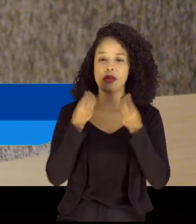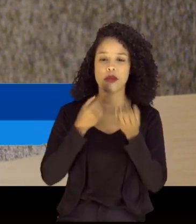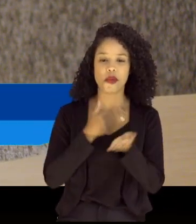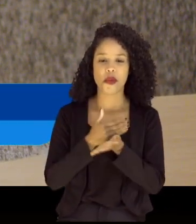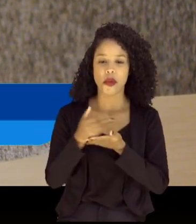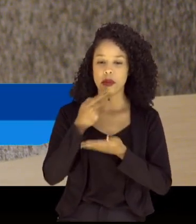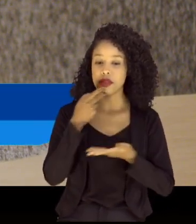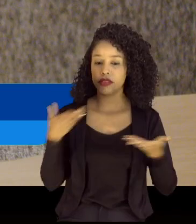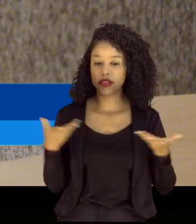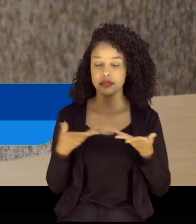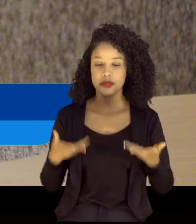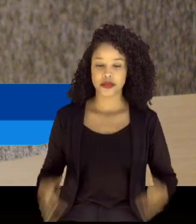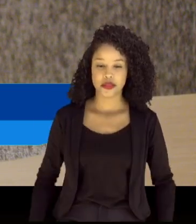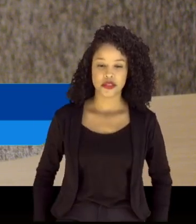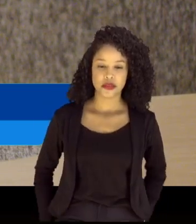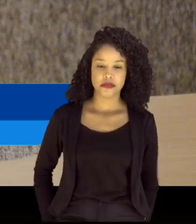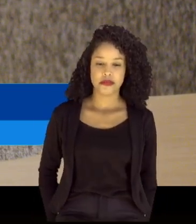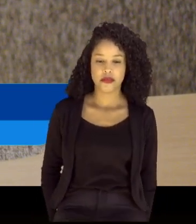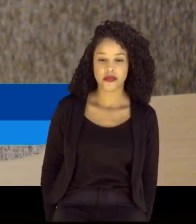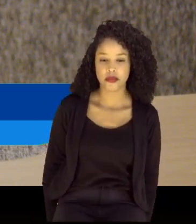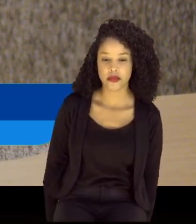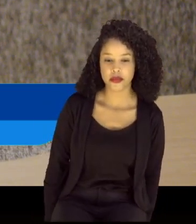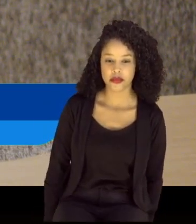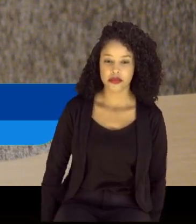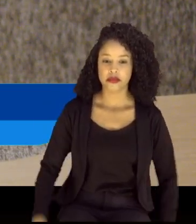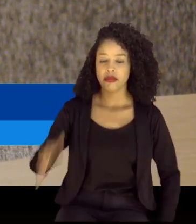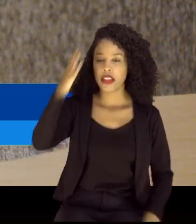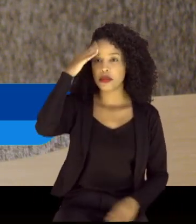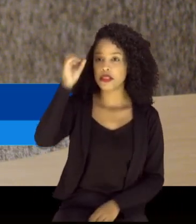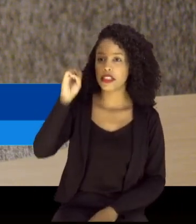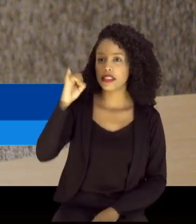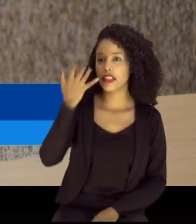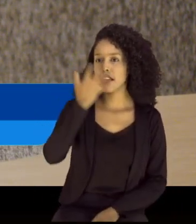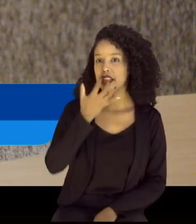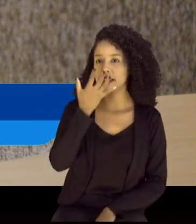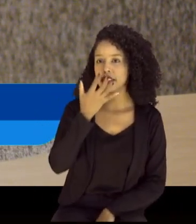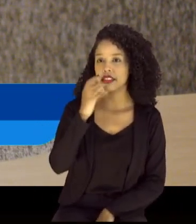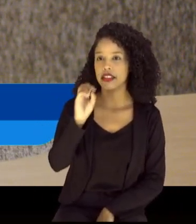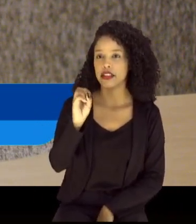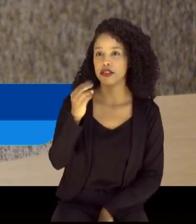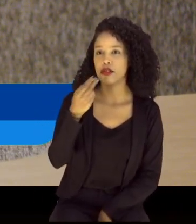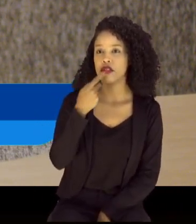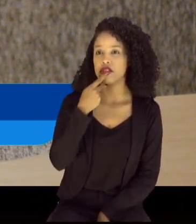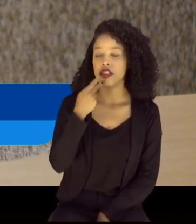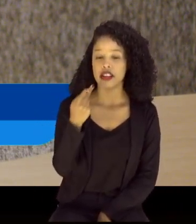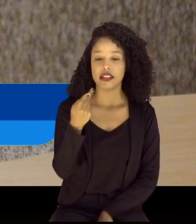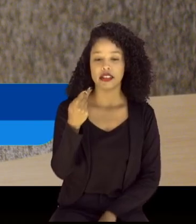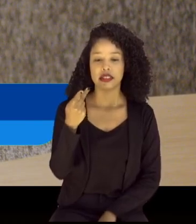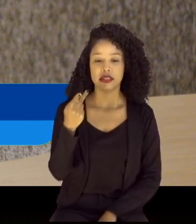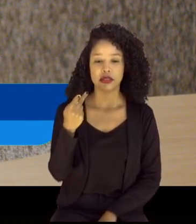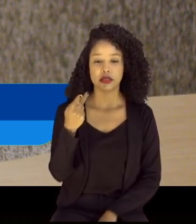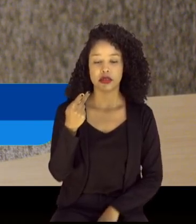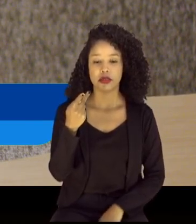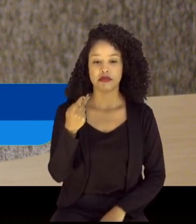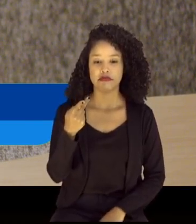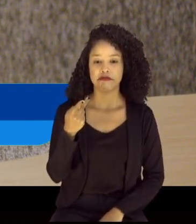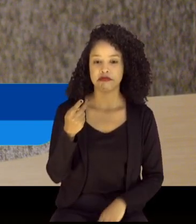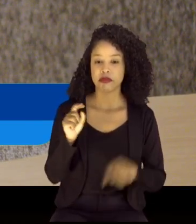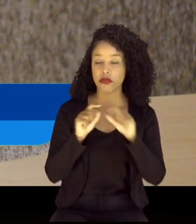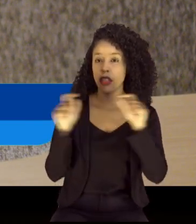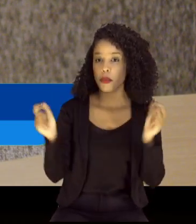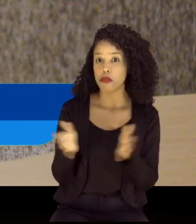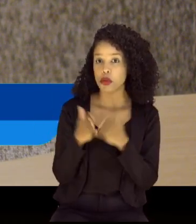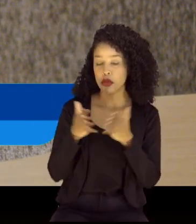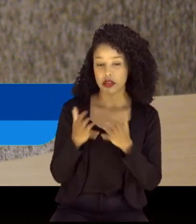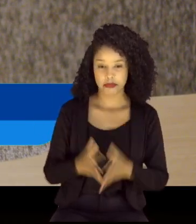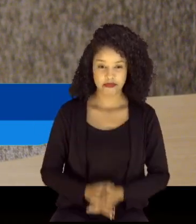senhor presidente. Eu não sei se eu começo cantando ou dizendo aqui um dito popular. A canção